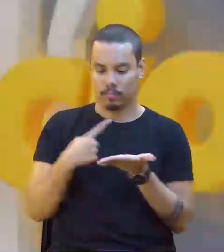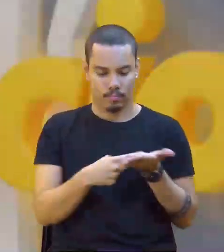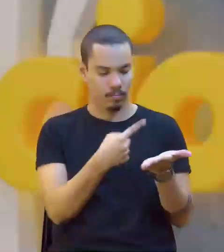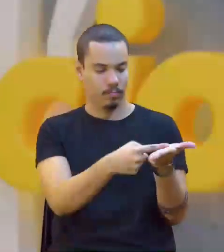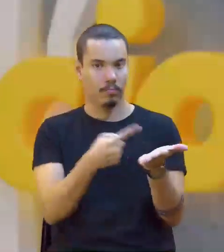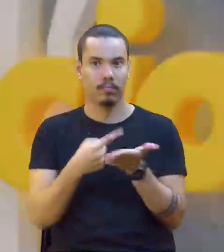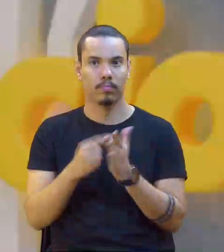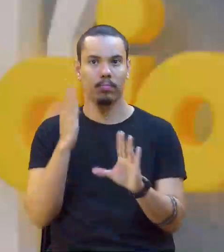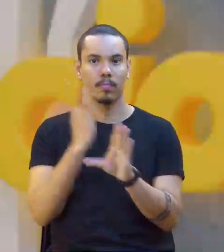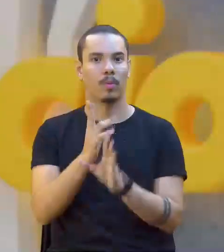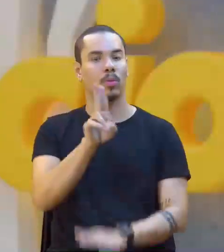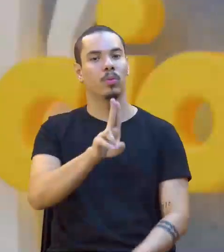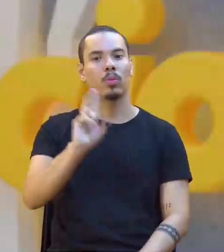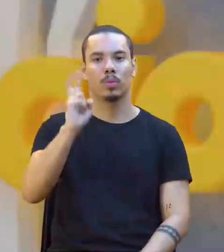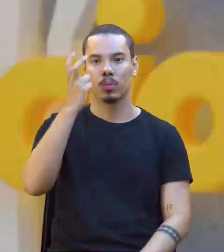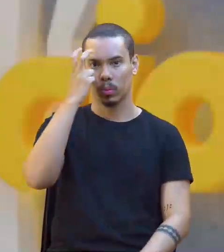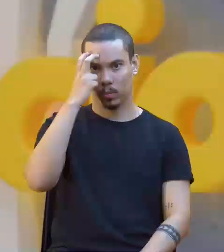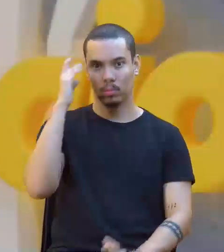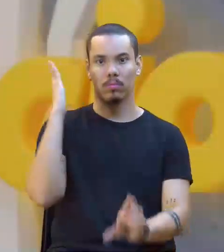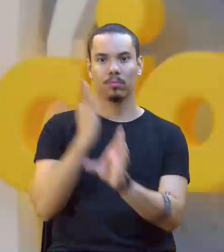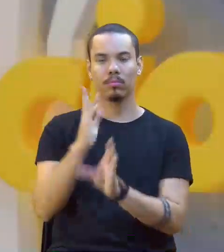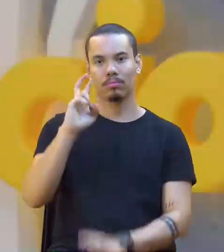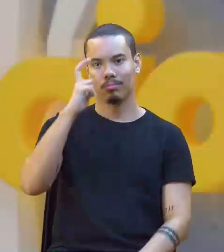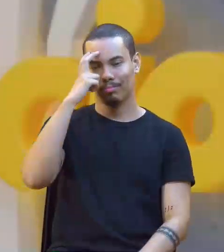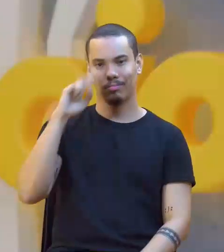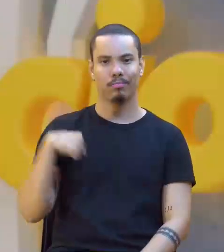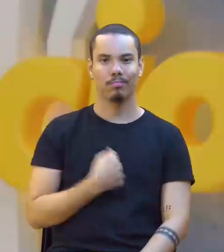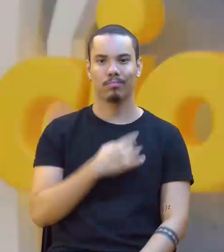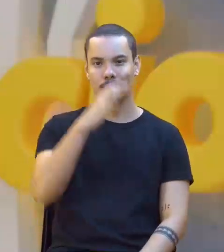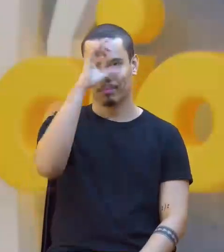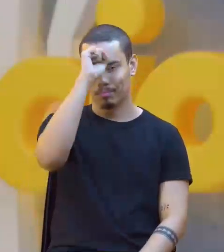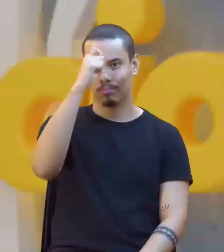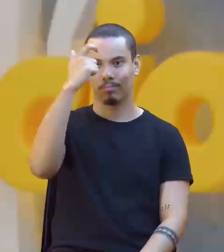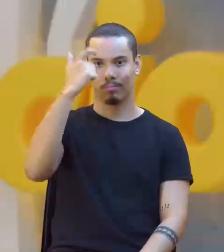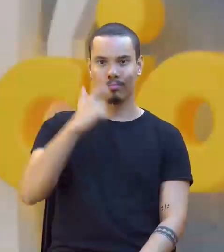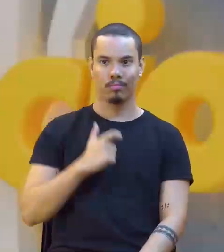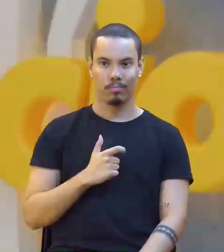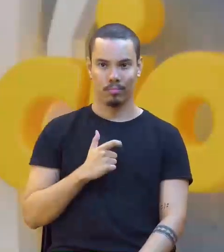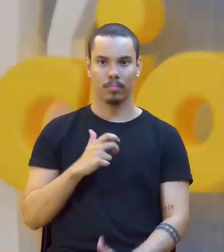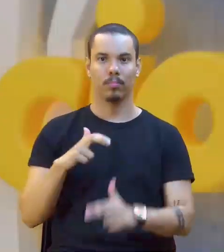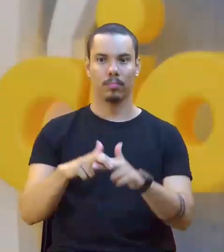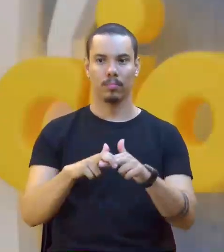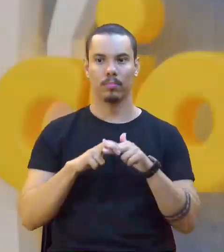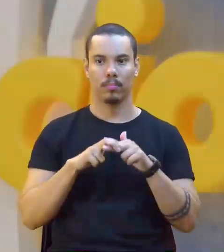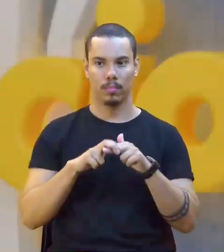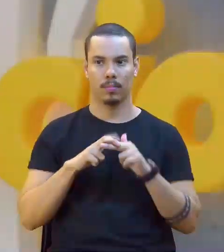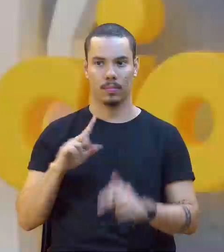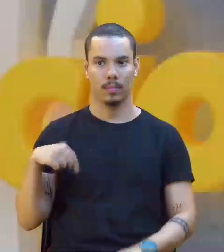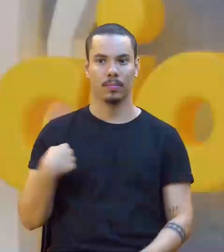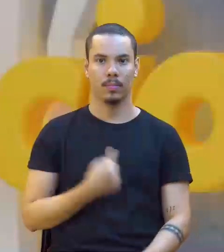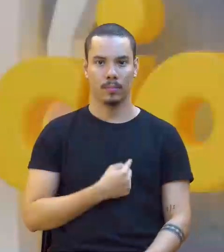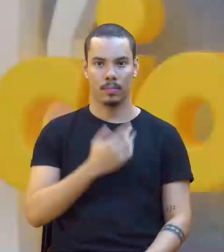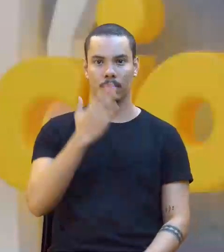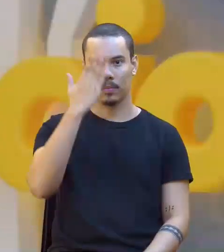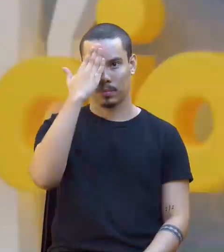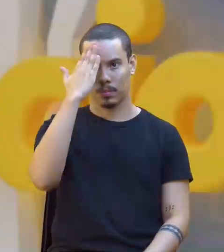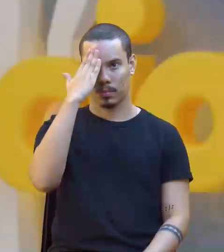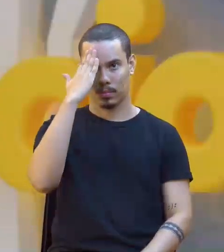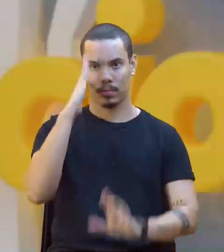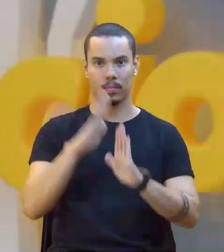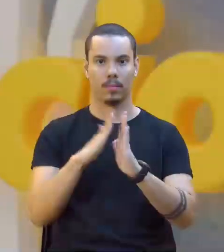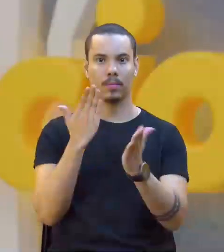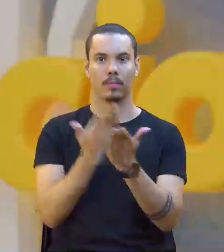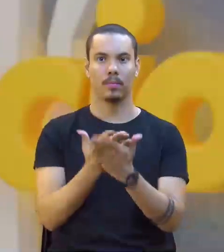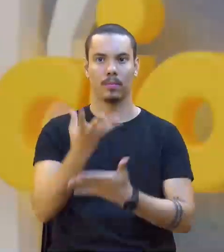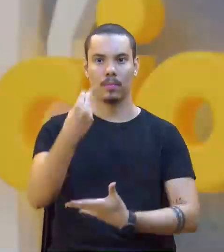cultura. É por meio da cultura que o indivíduo ele aprende a ser quem ele é. Então, a gente quando vai para o ambiente escolar, onde as